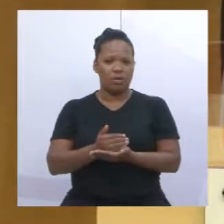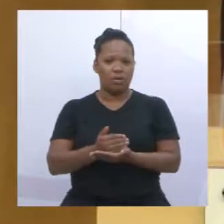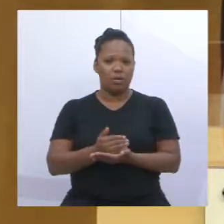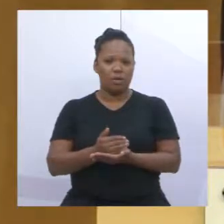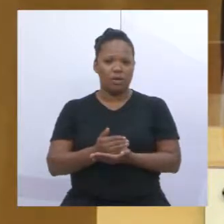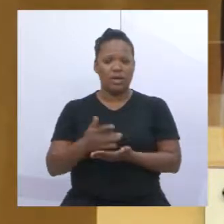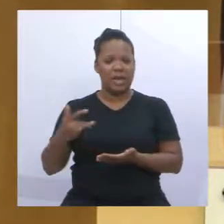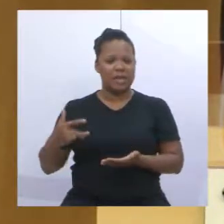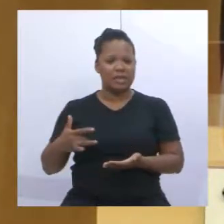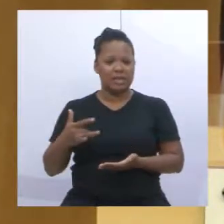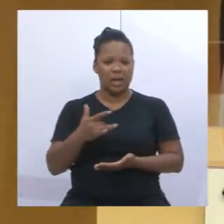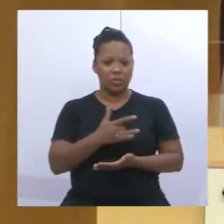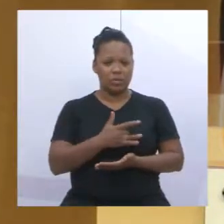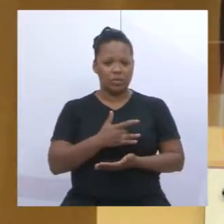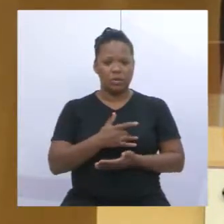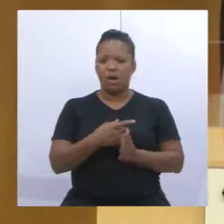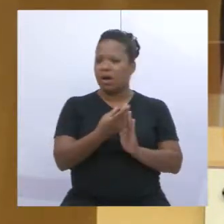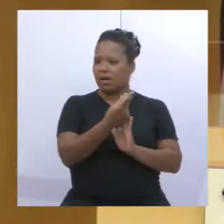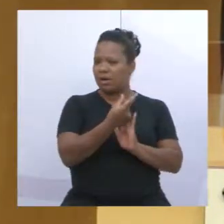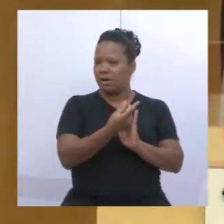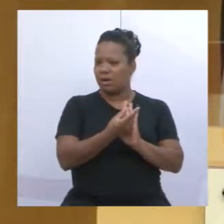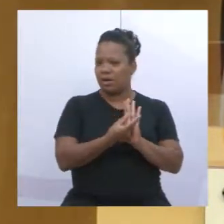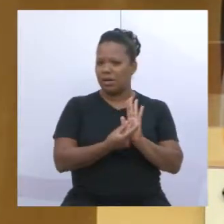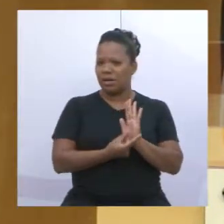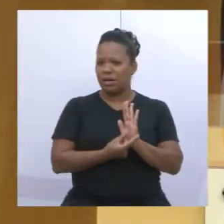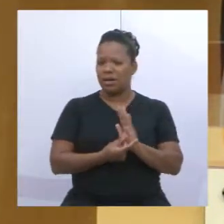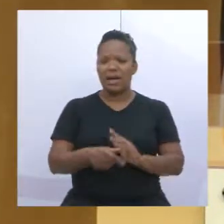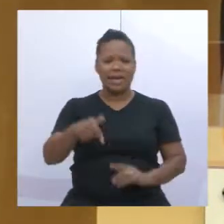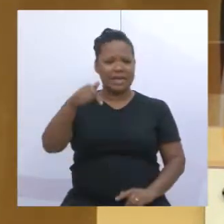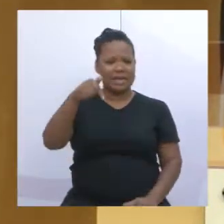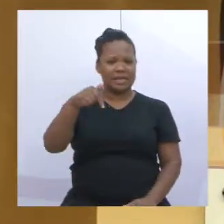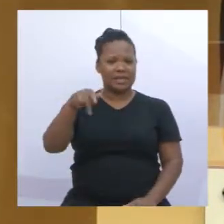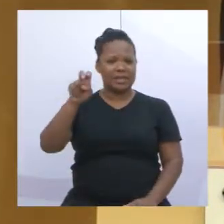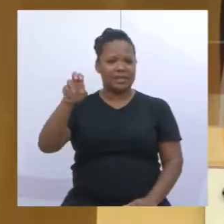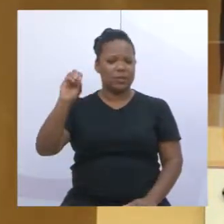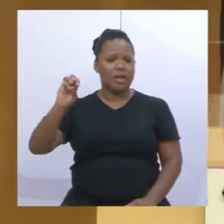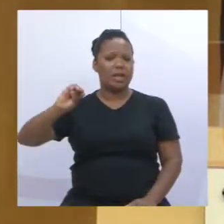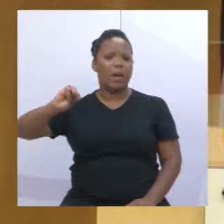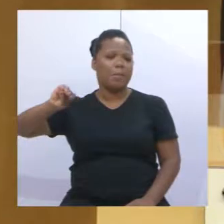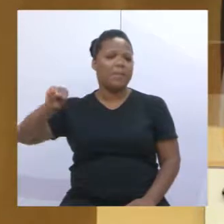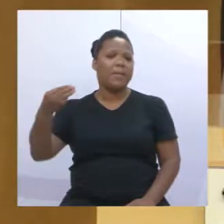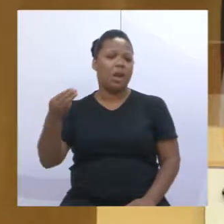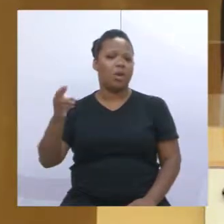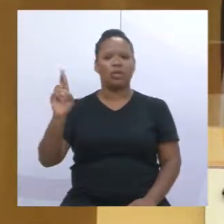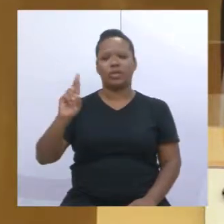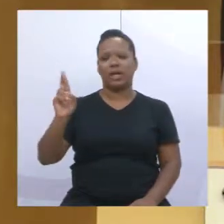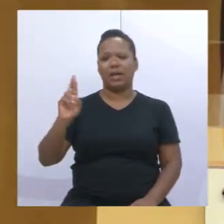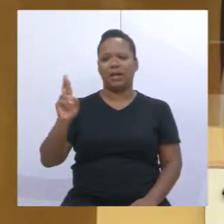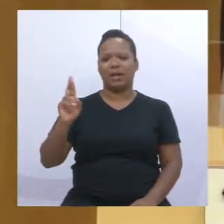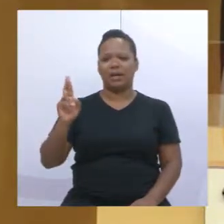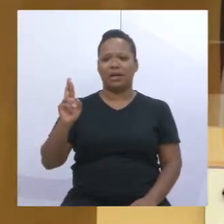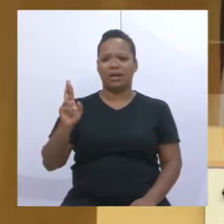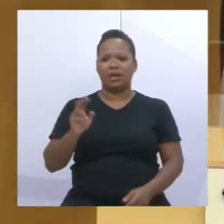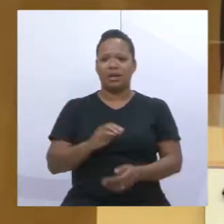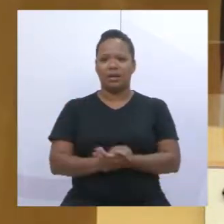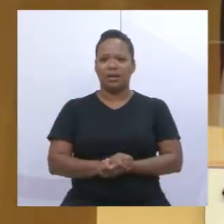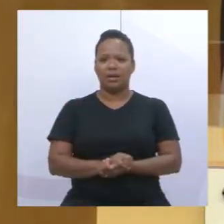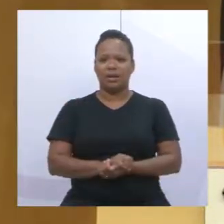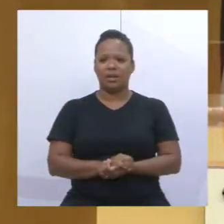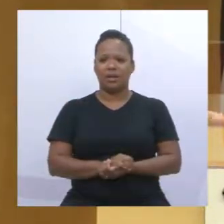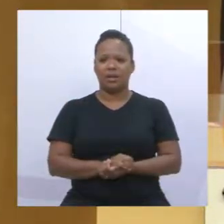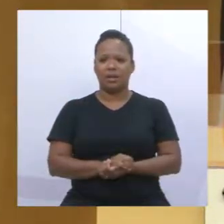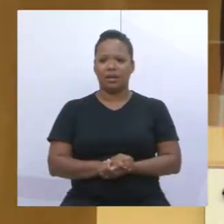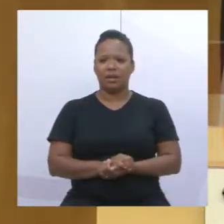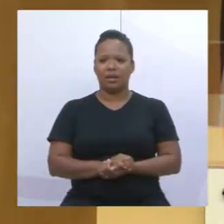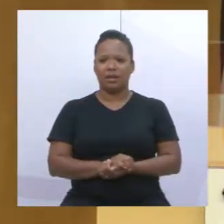da saúde, o orçamento da saúde é de 750 milhões de reais. É quase que o nosso orçamento